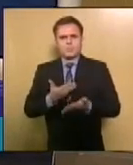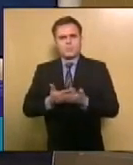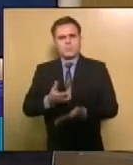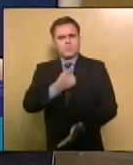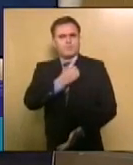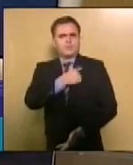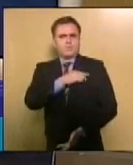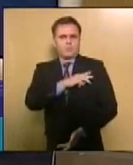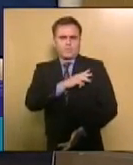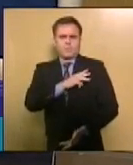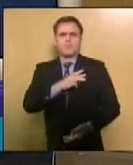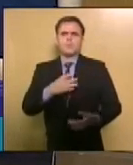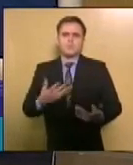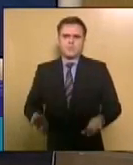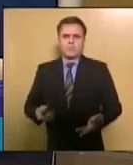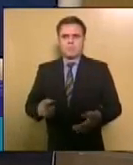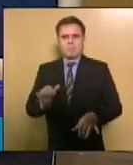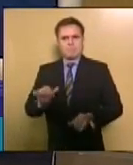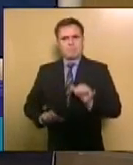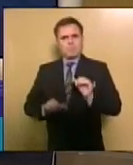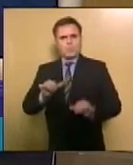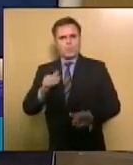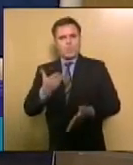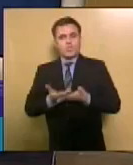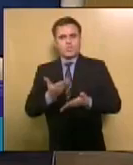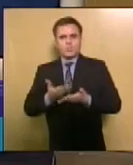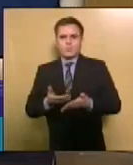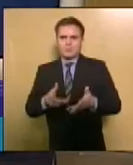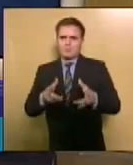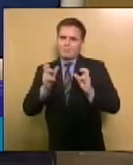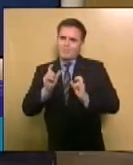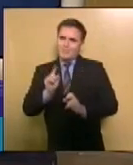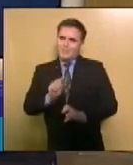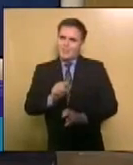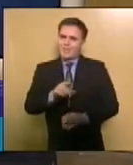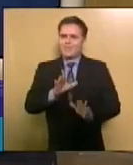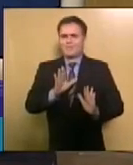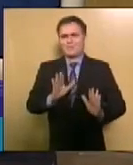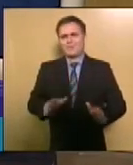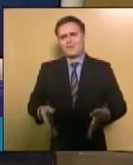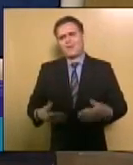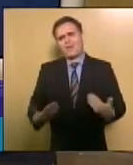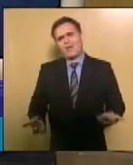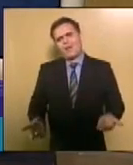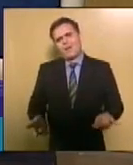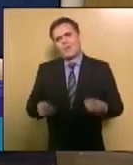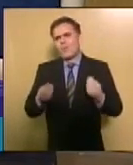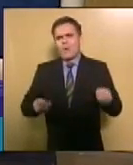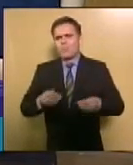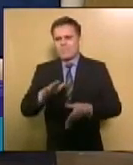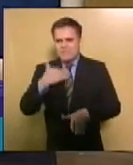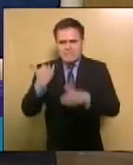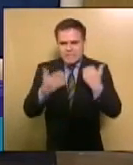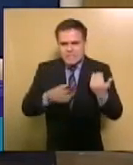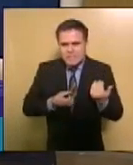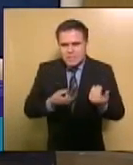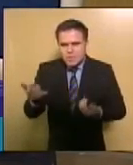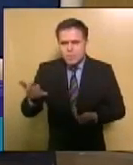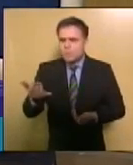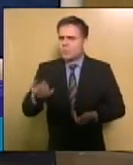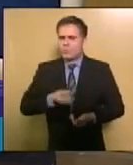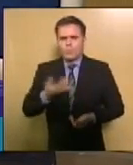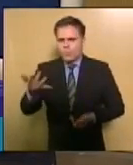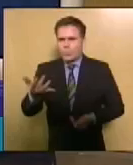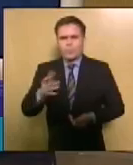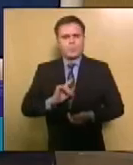ão mudando aquela característica escolaridade se essas pessoas tivessem no ensino médio para onde é iria a taxa de homicídio no Brasil ela daria essa queda